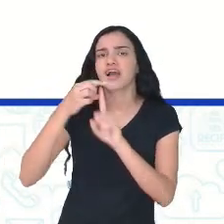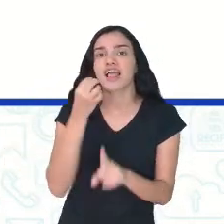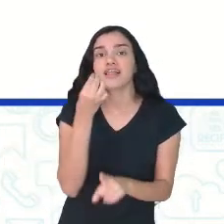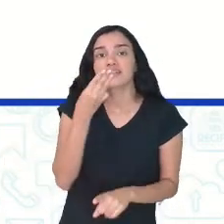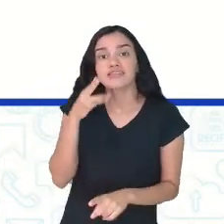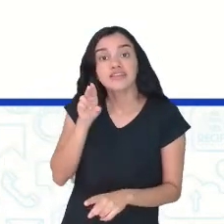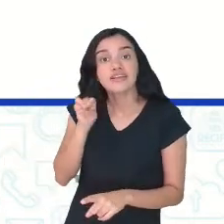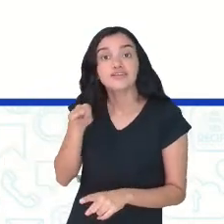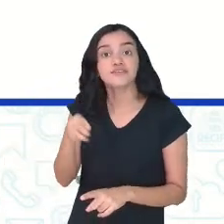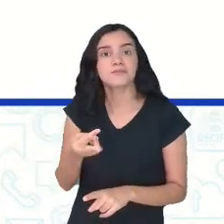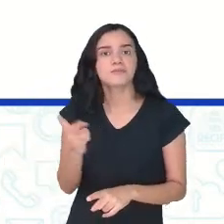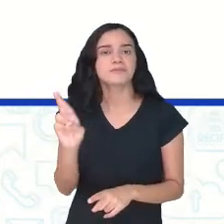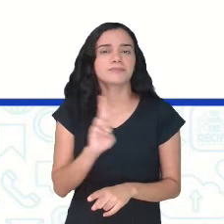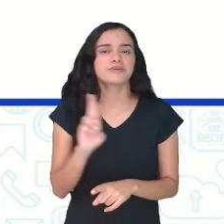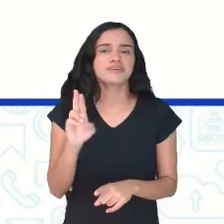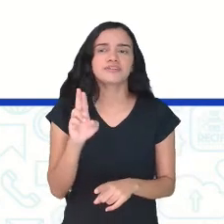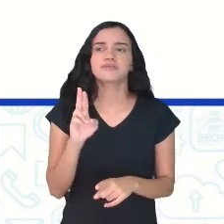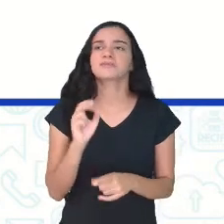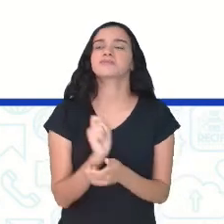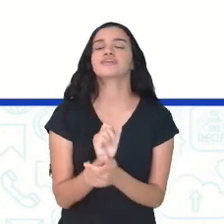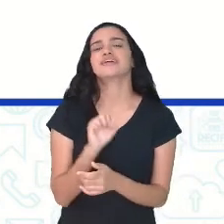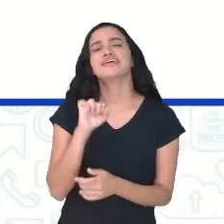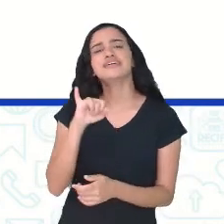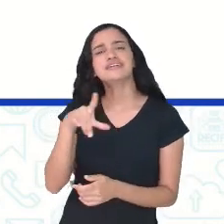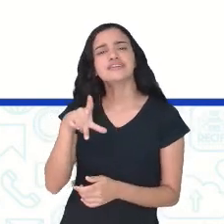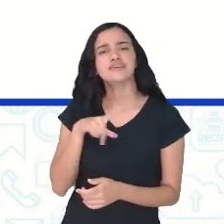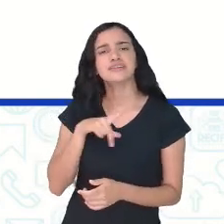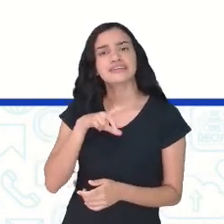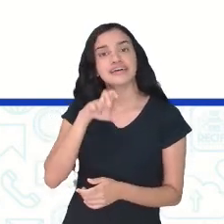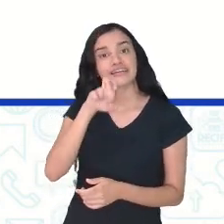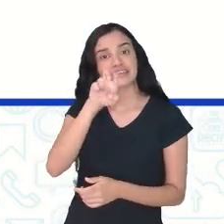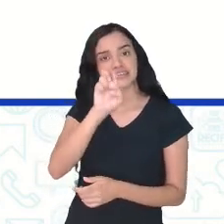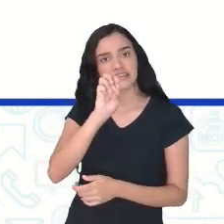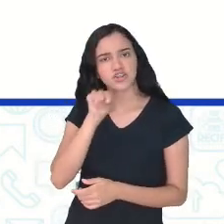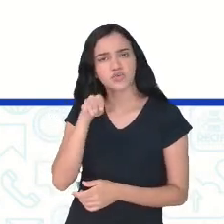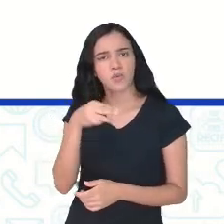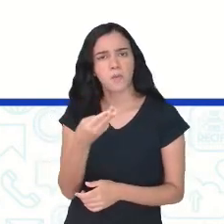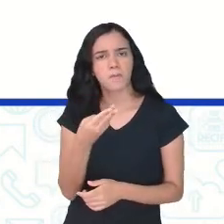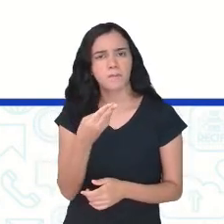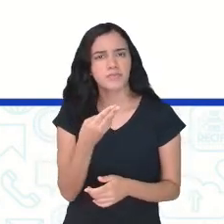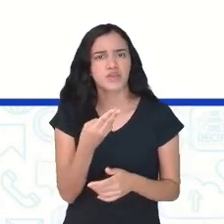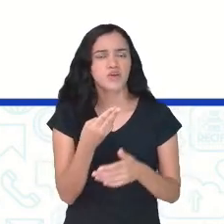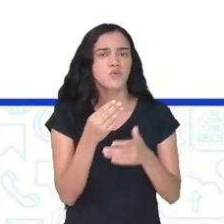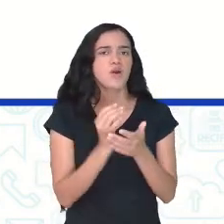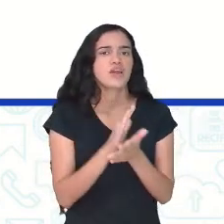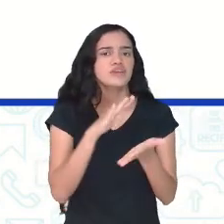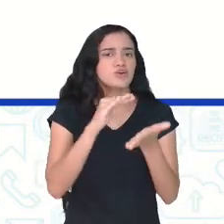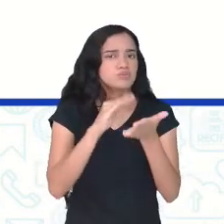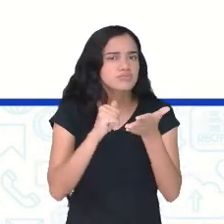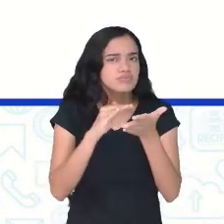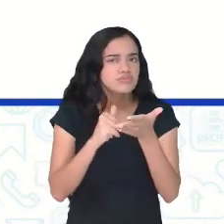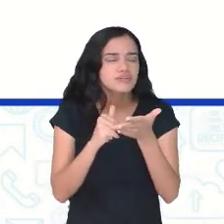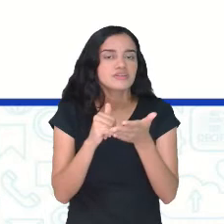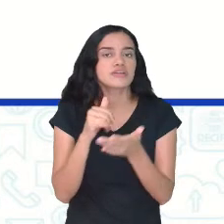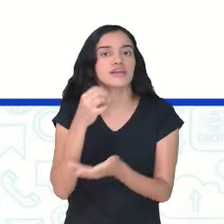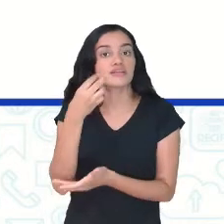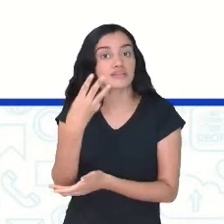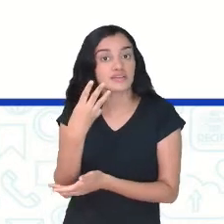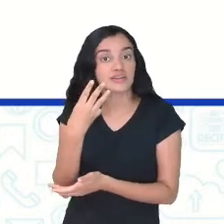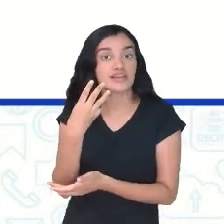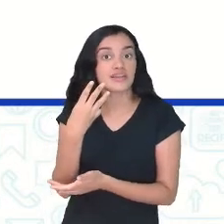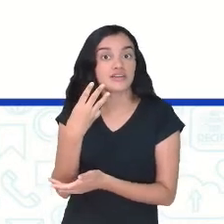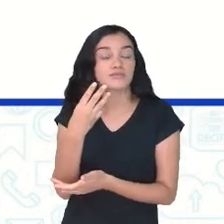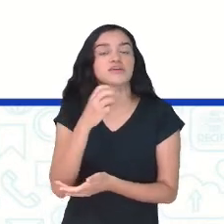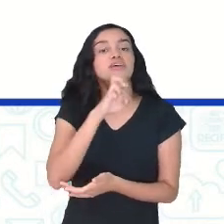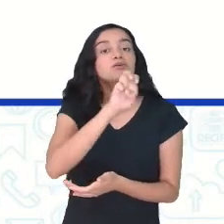3.000. Ora... Se eu tinha 5.000 e saquei 3.000, então 5